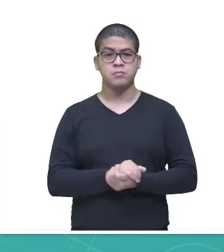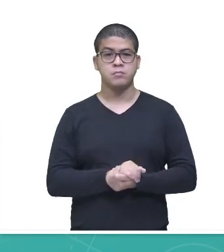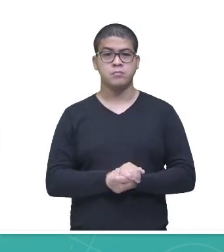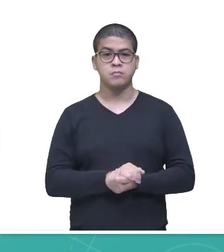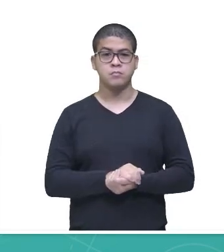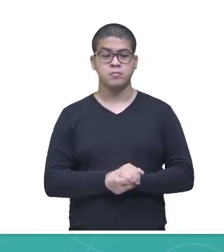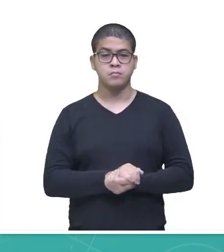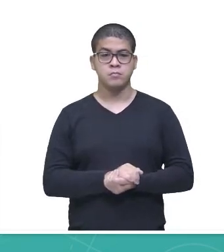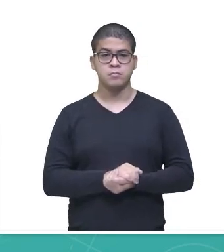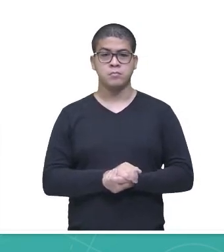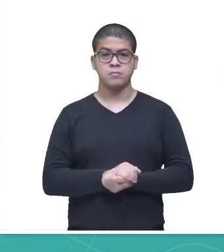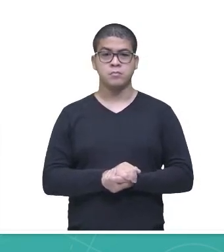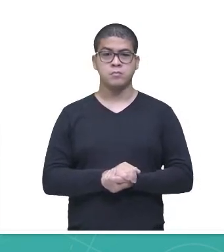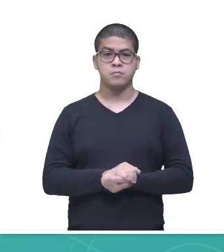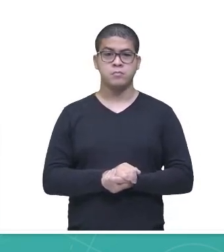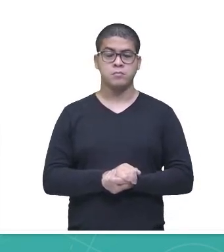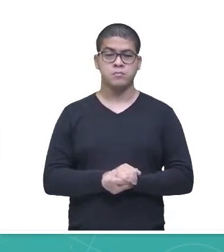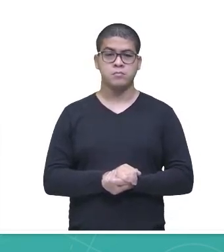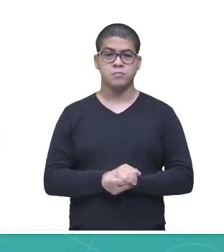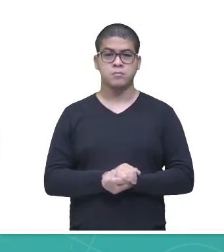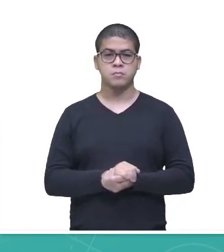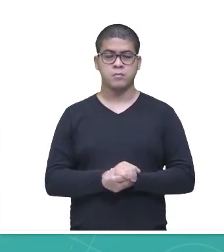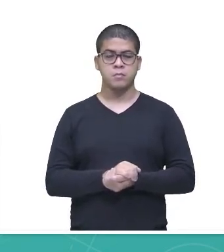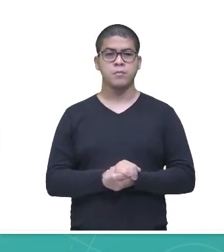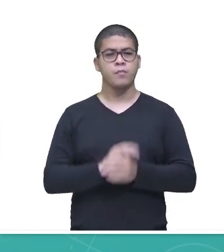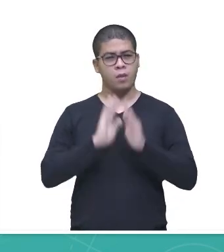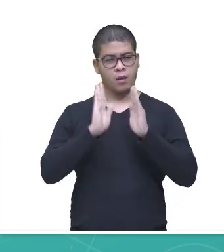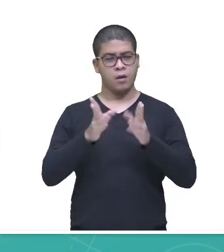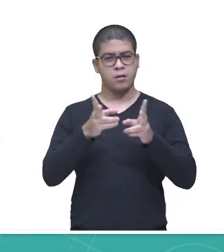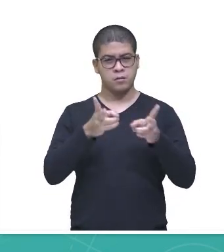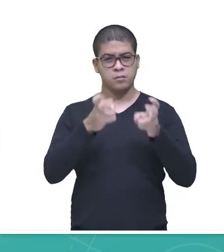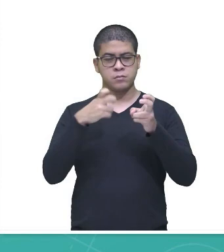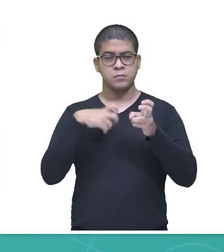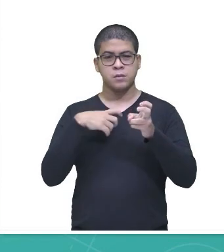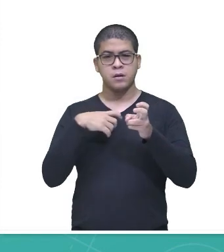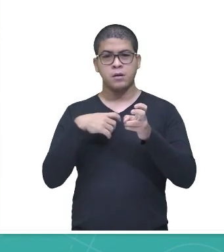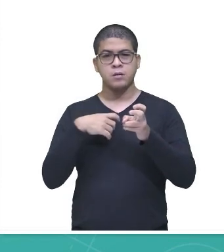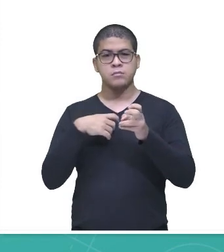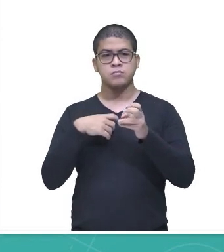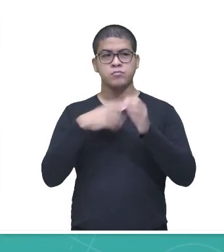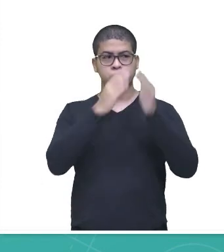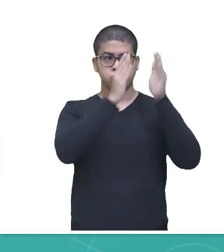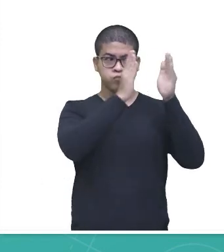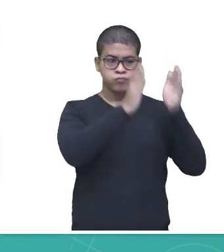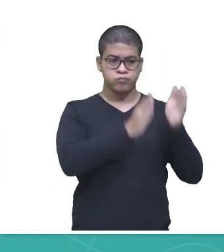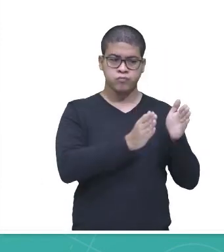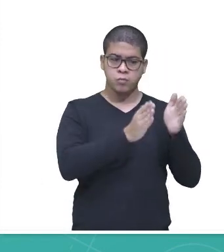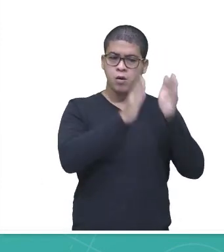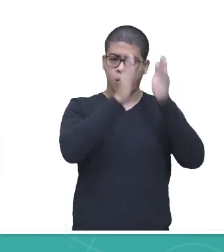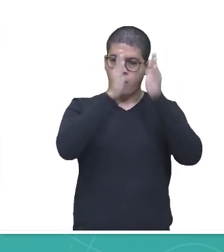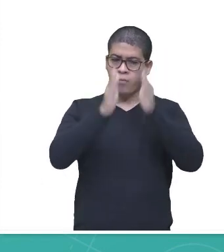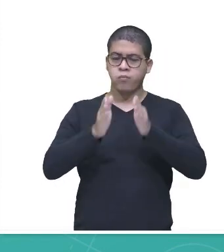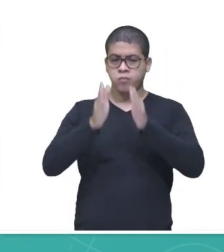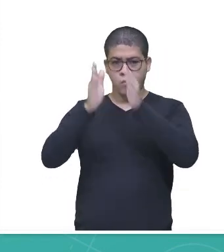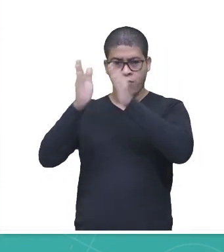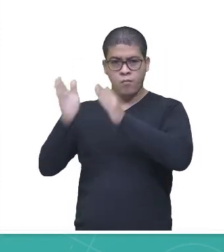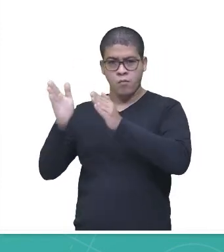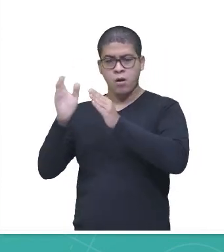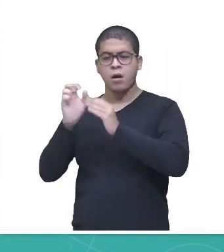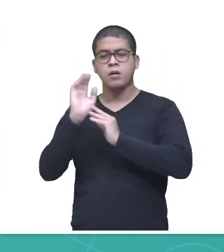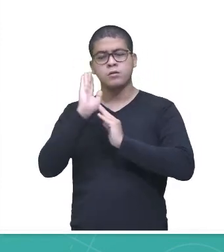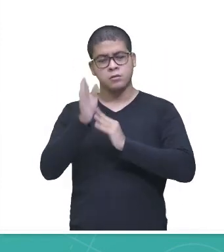segunda questão. Então a gente já verificou que 57 segundos é maior que 32